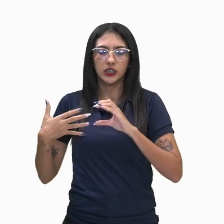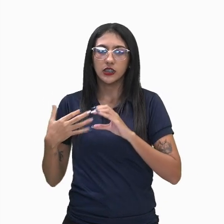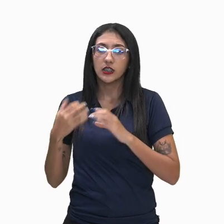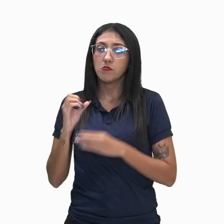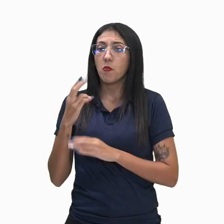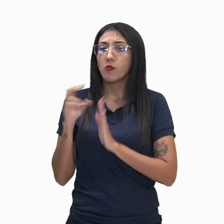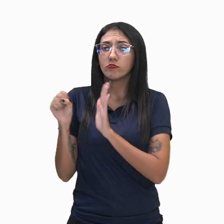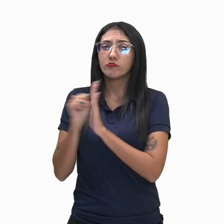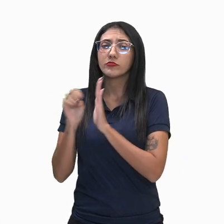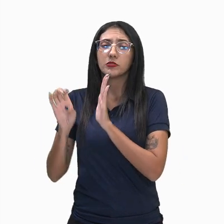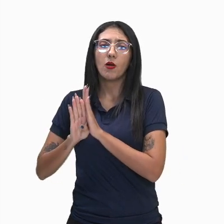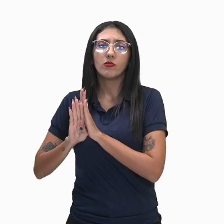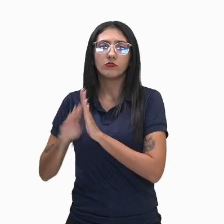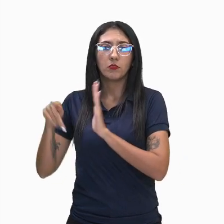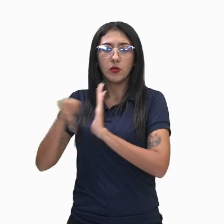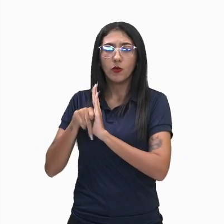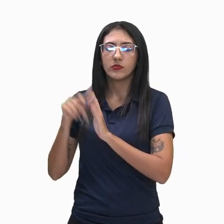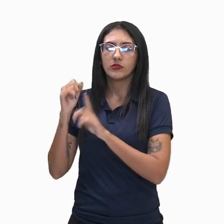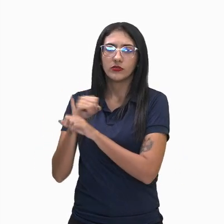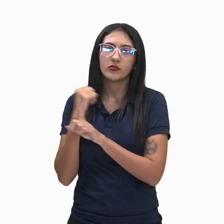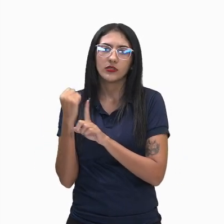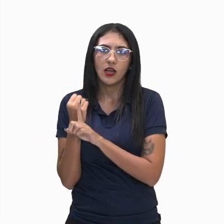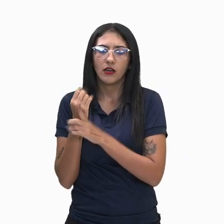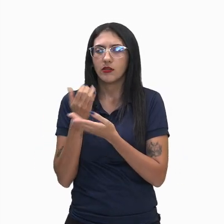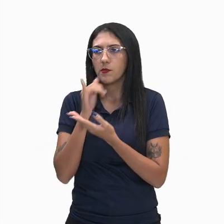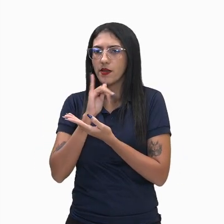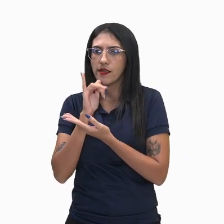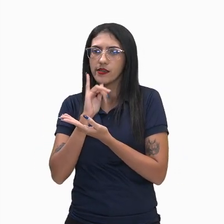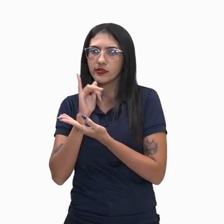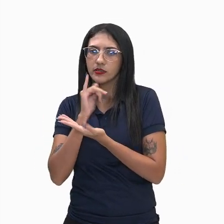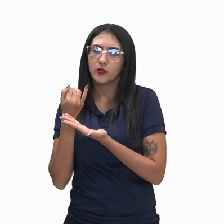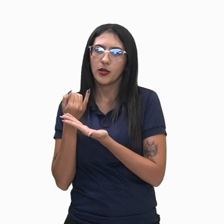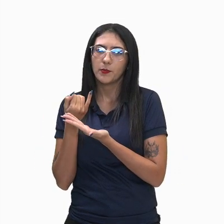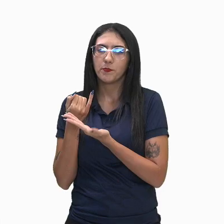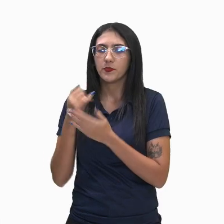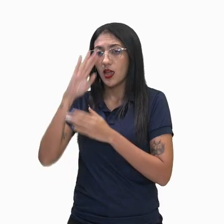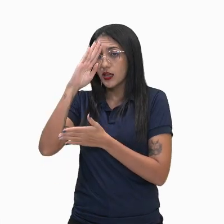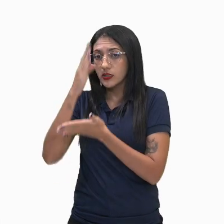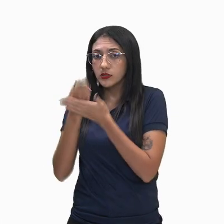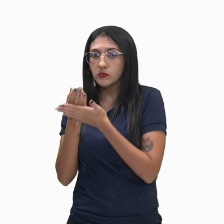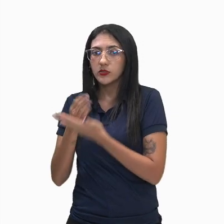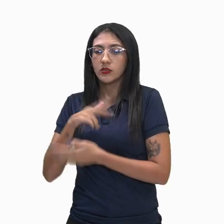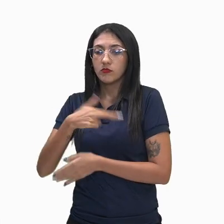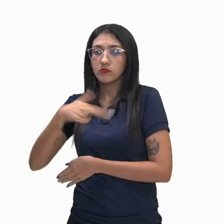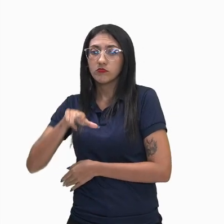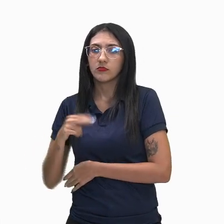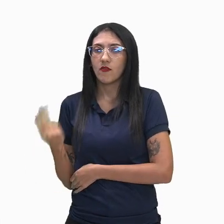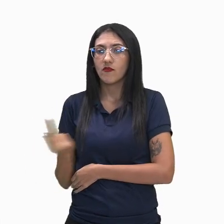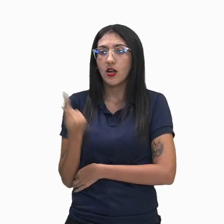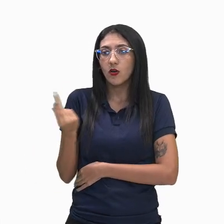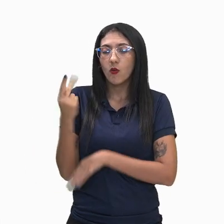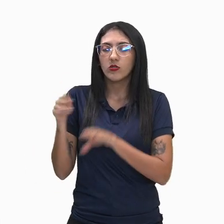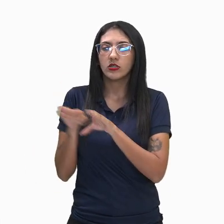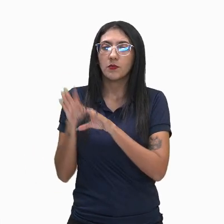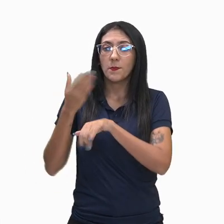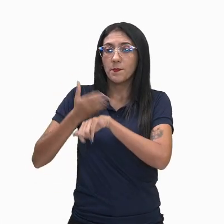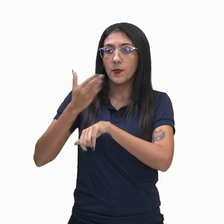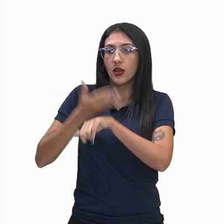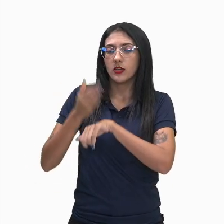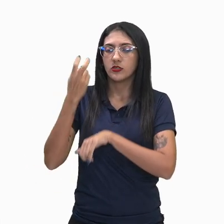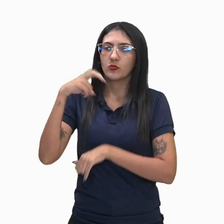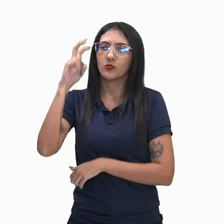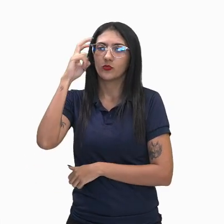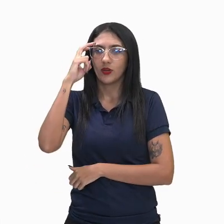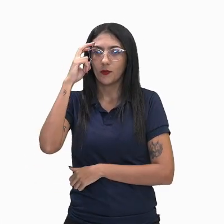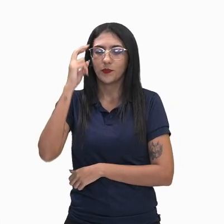subjetivos e simbólicos das sociedades, como, por exemplo, suas crenças, valores e práticas culturais. Então, de um